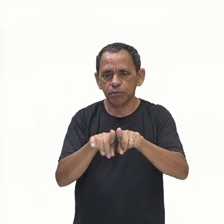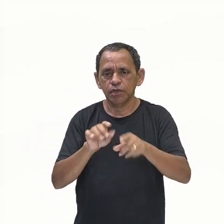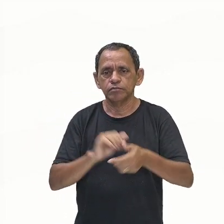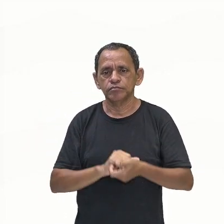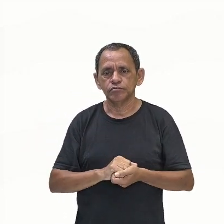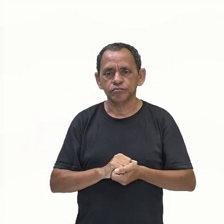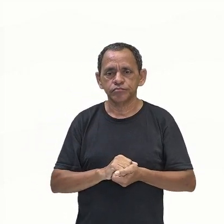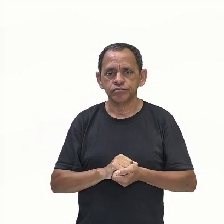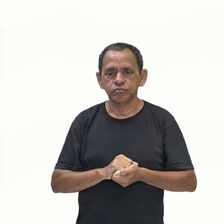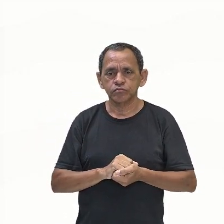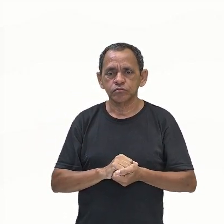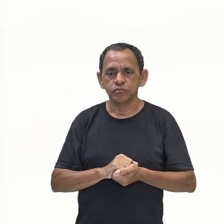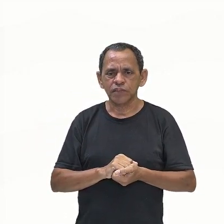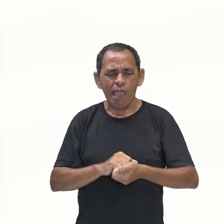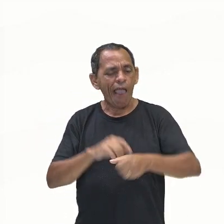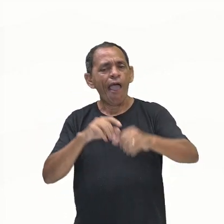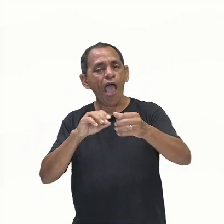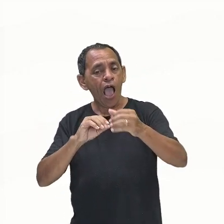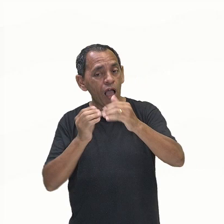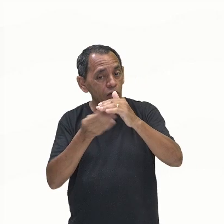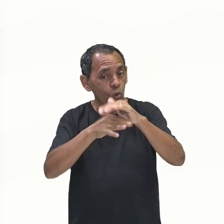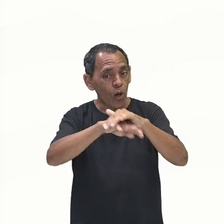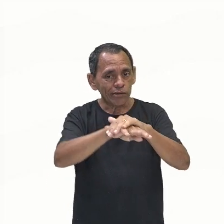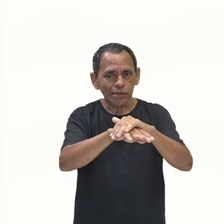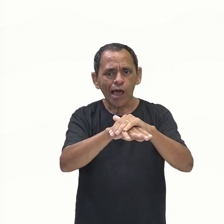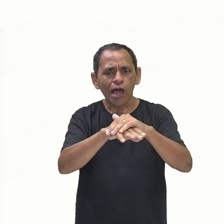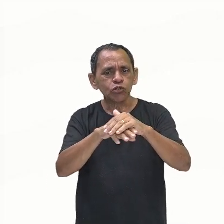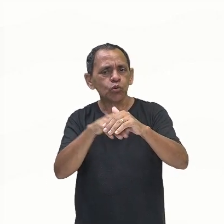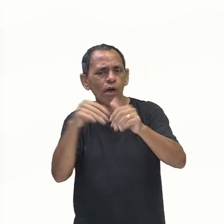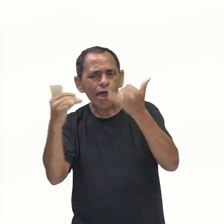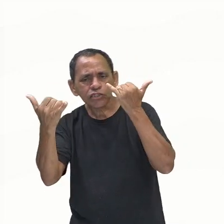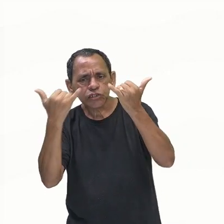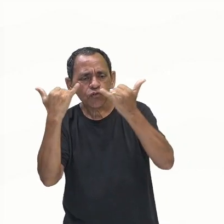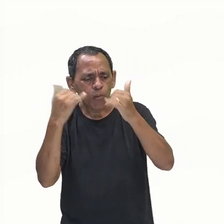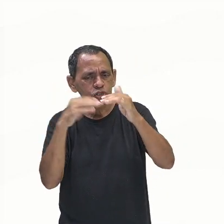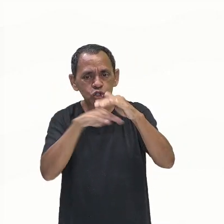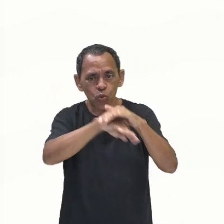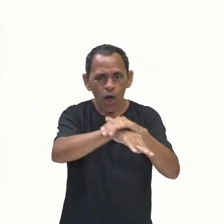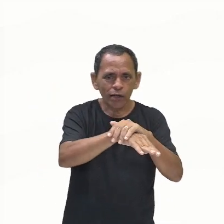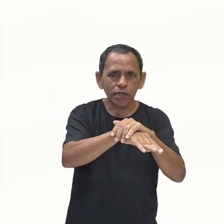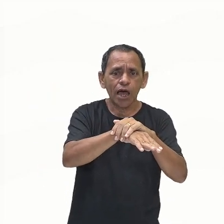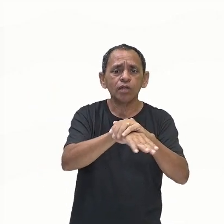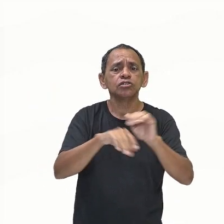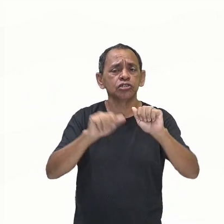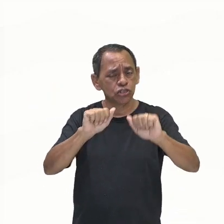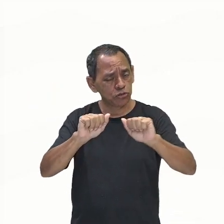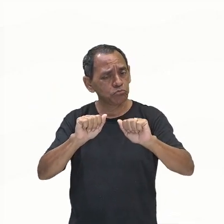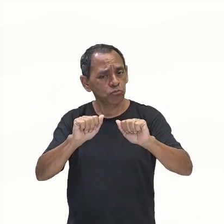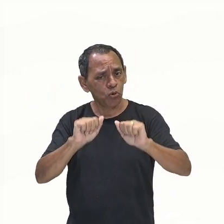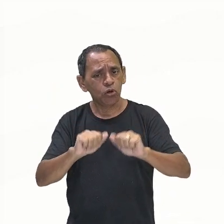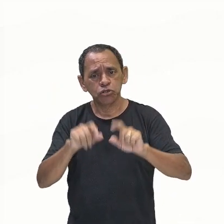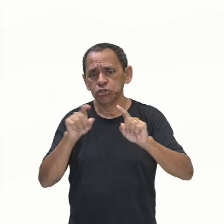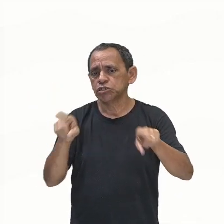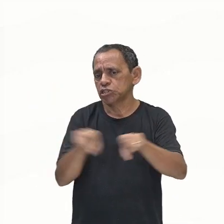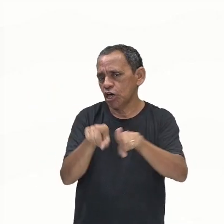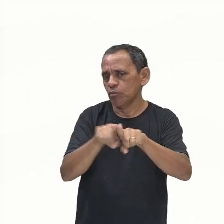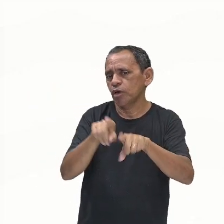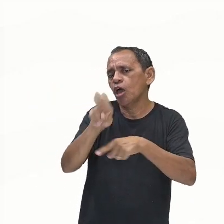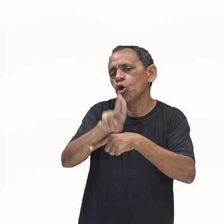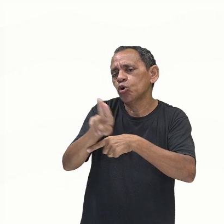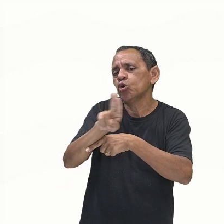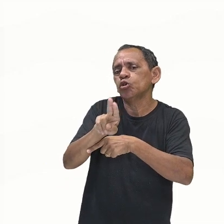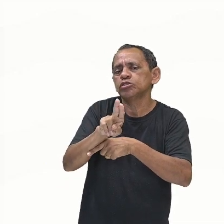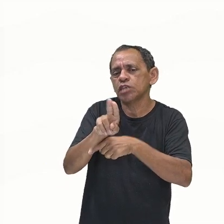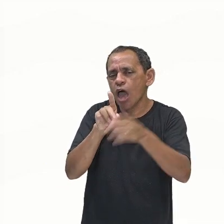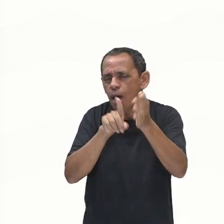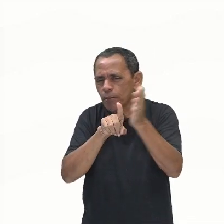que podem ser implementados, que você pode usar para avaliar o que está acontecendo em determinado campo na sua